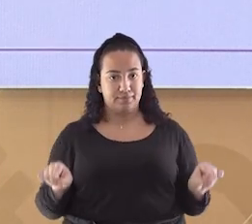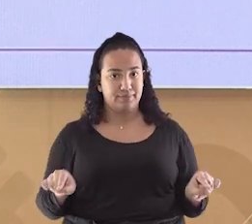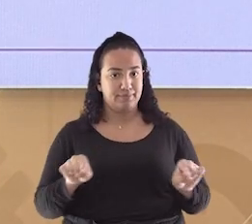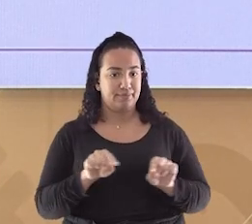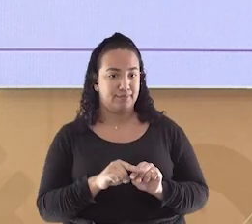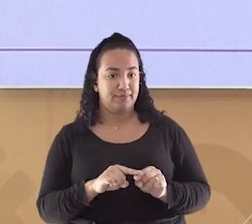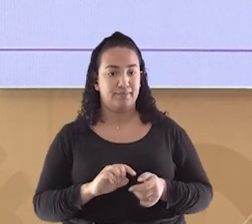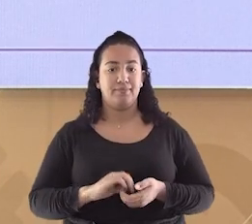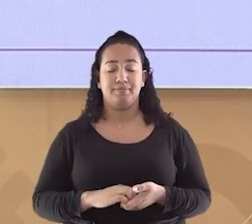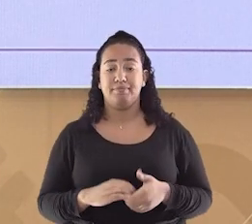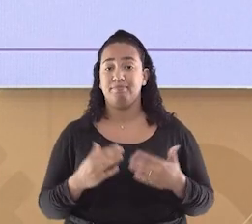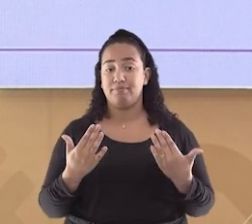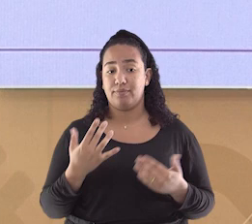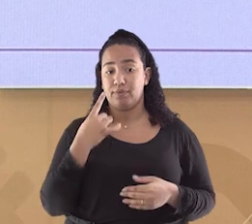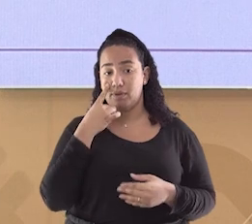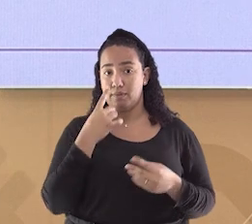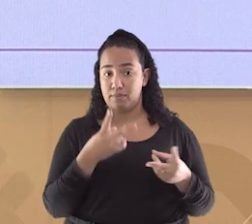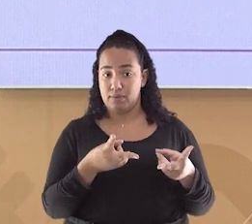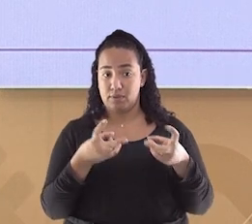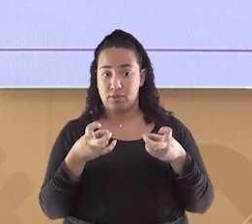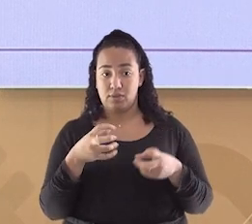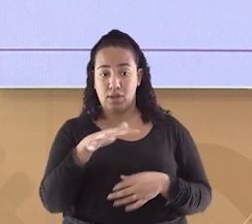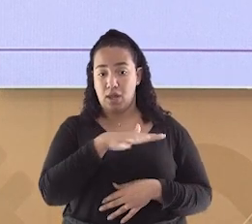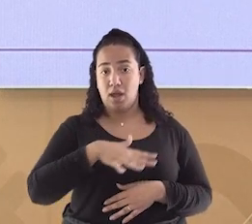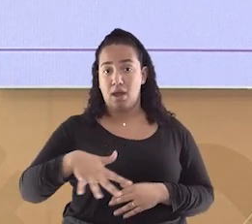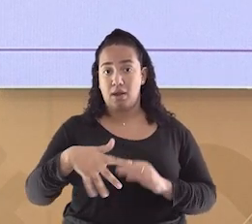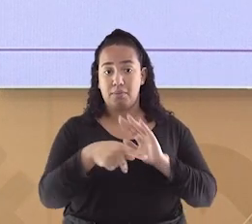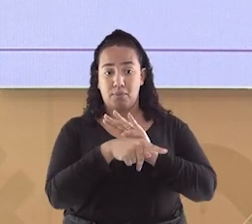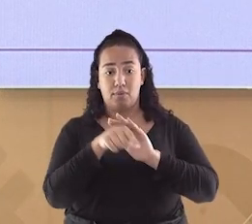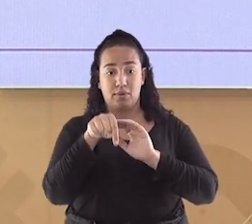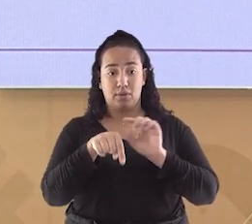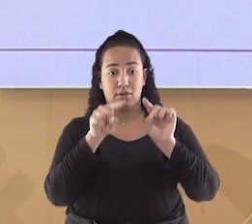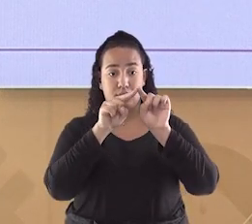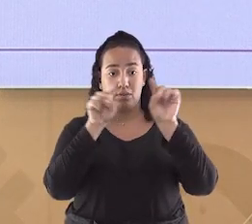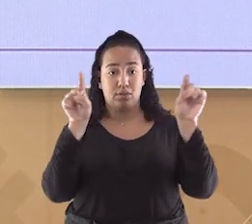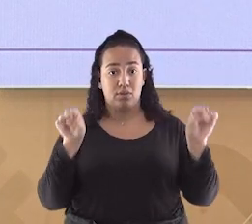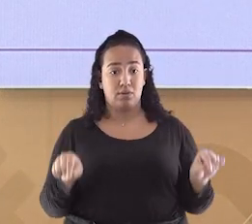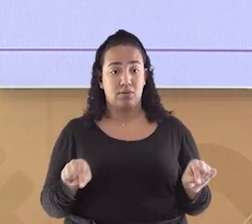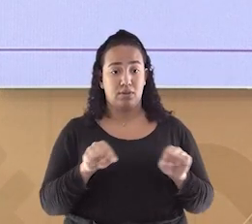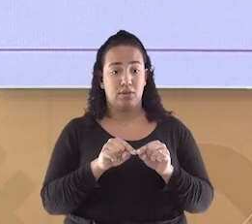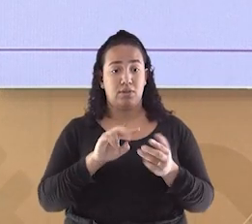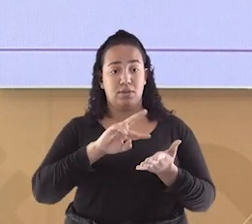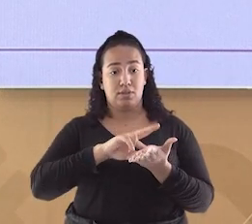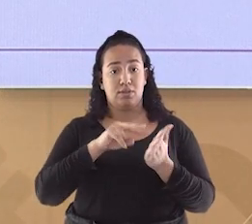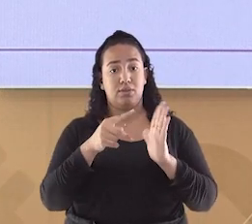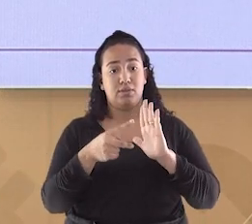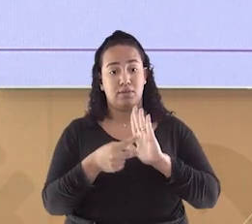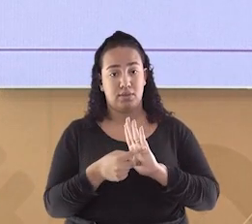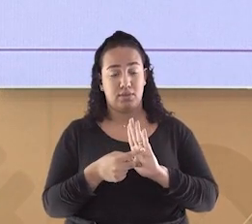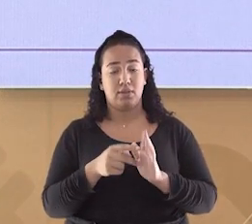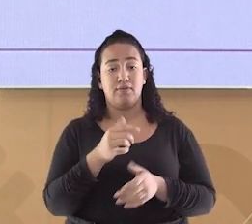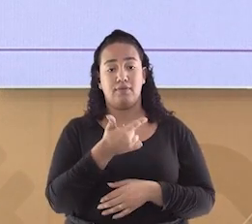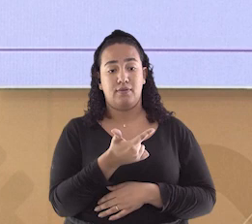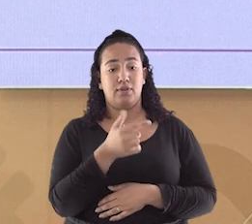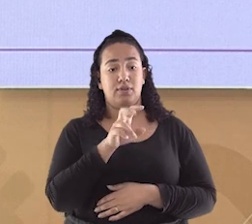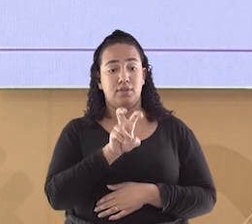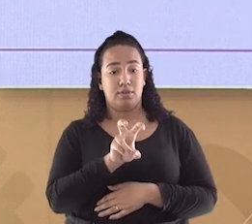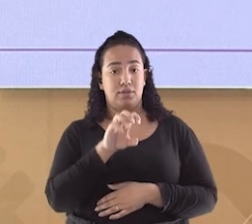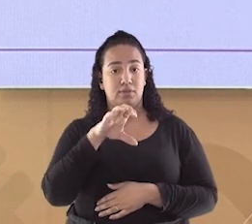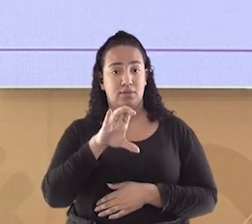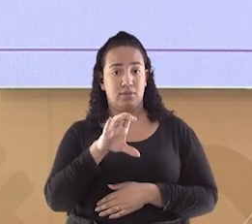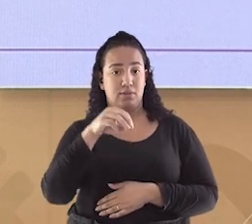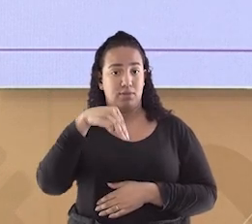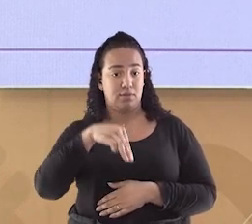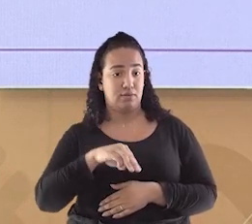Como você pode perceber, temos que a área desse quadrado corresponde a 25